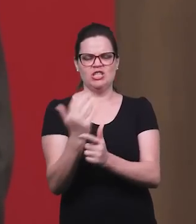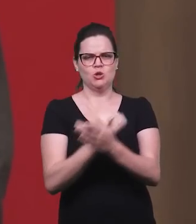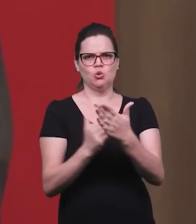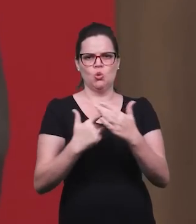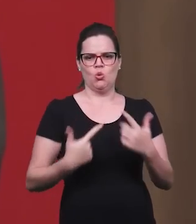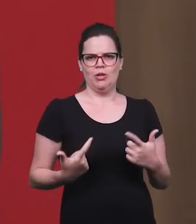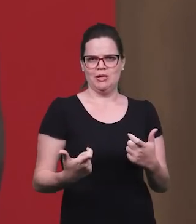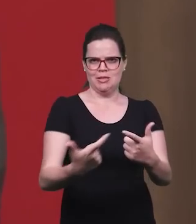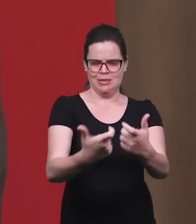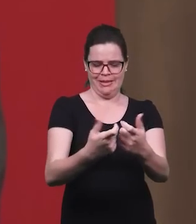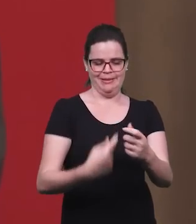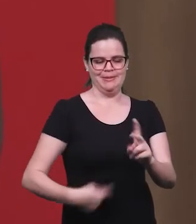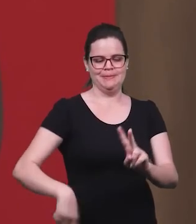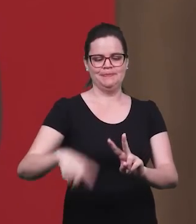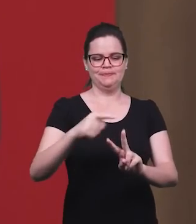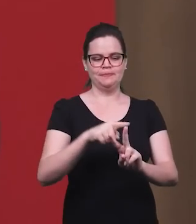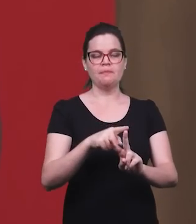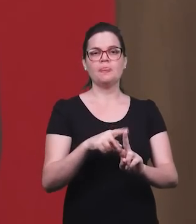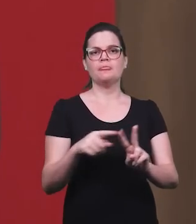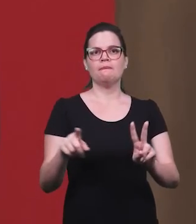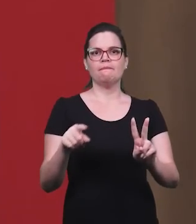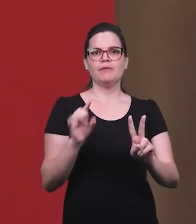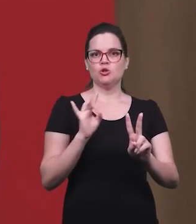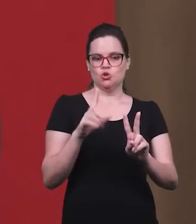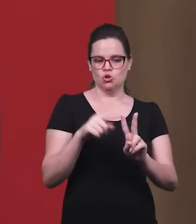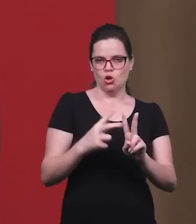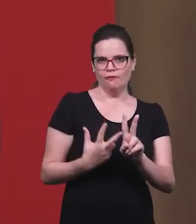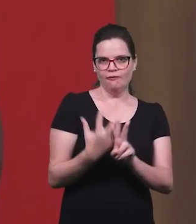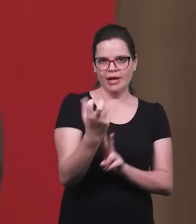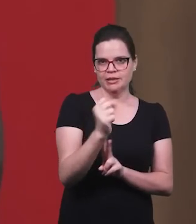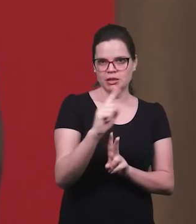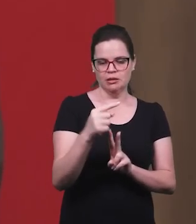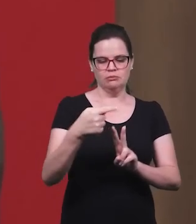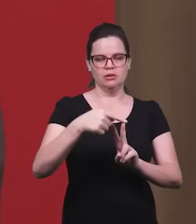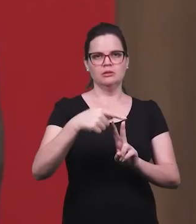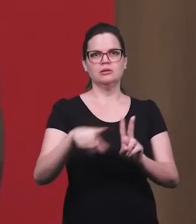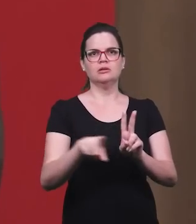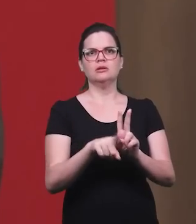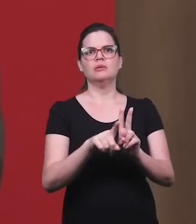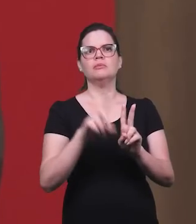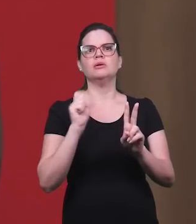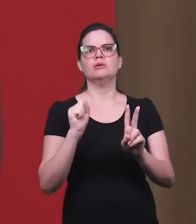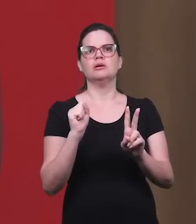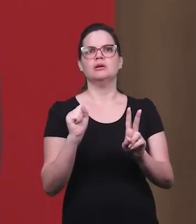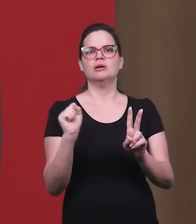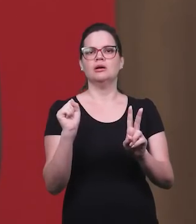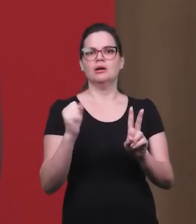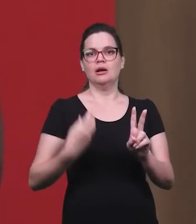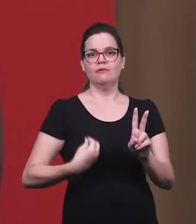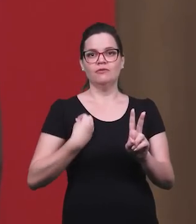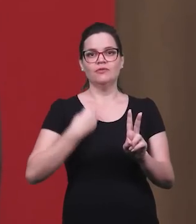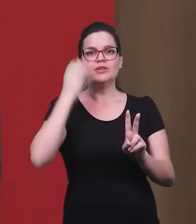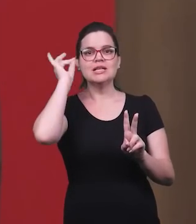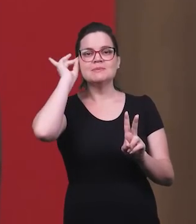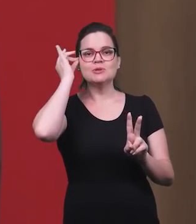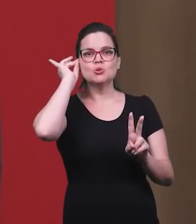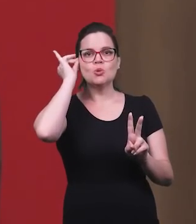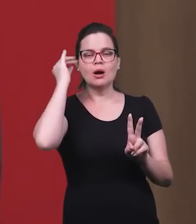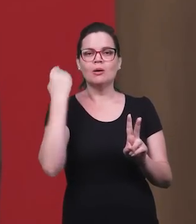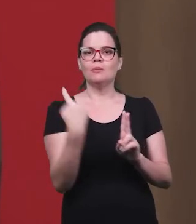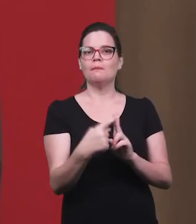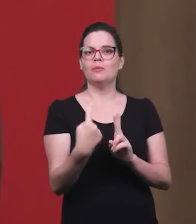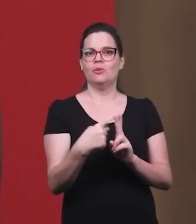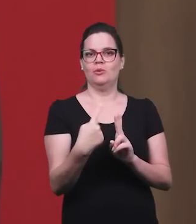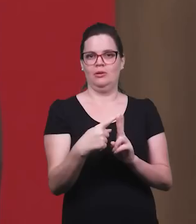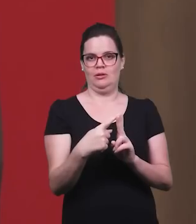essa parte da conquista das terras, mas também a parte espiritual, porque Davi